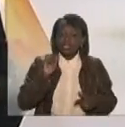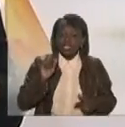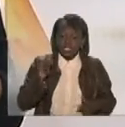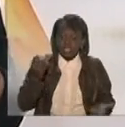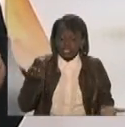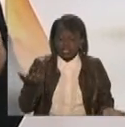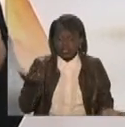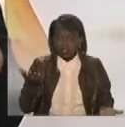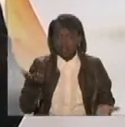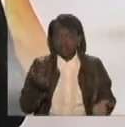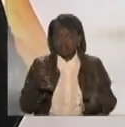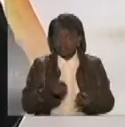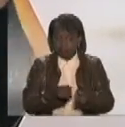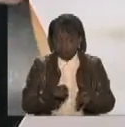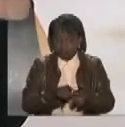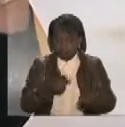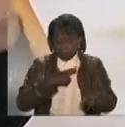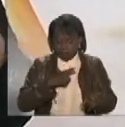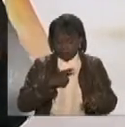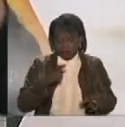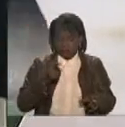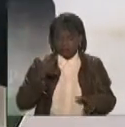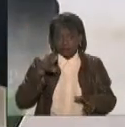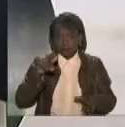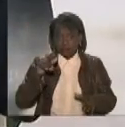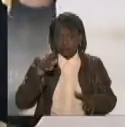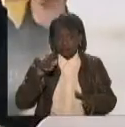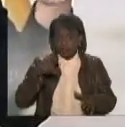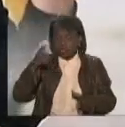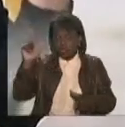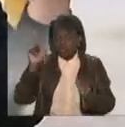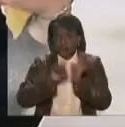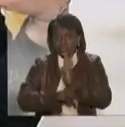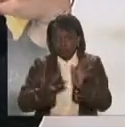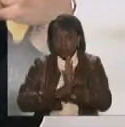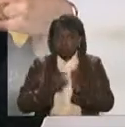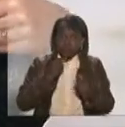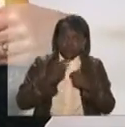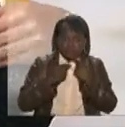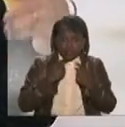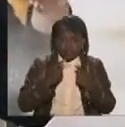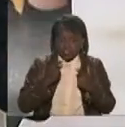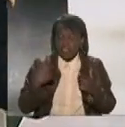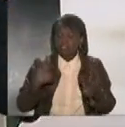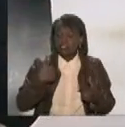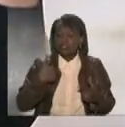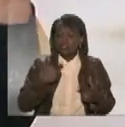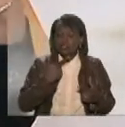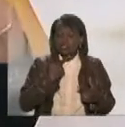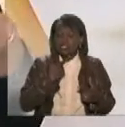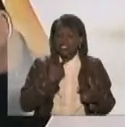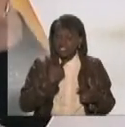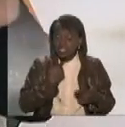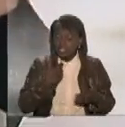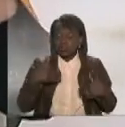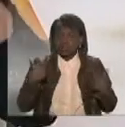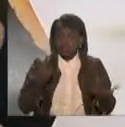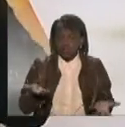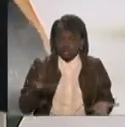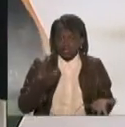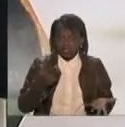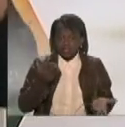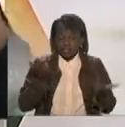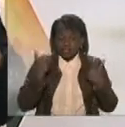sou, e aí assim, a gente também vai remeter a outras questões do tipo, que desejo eu fui fundado,